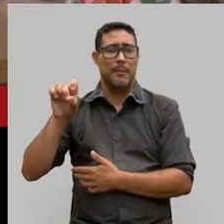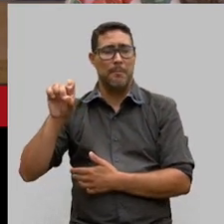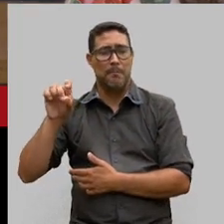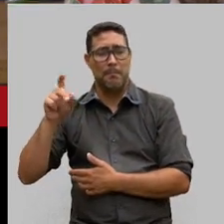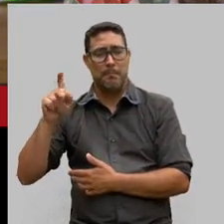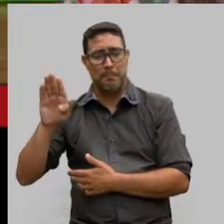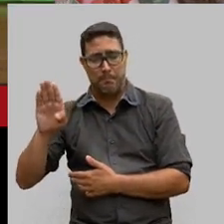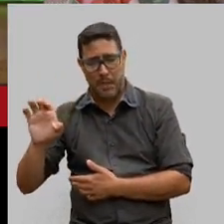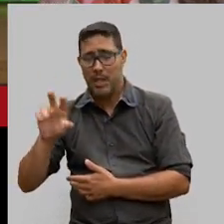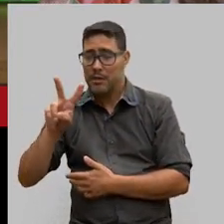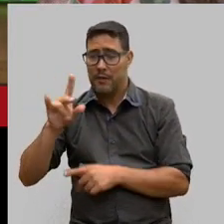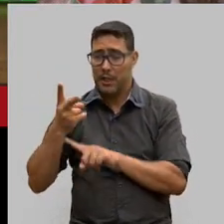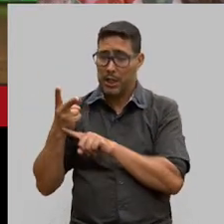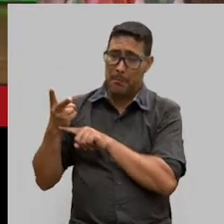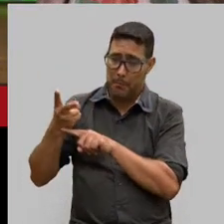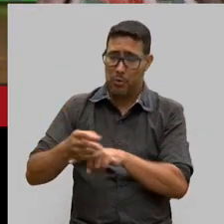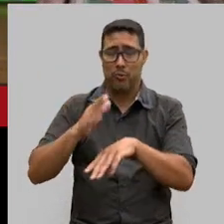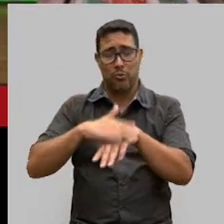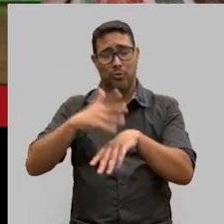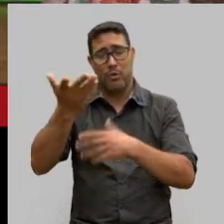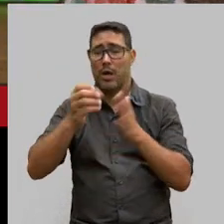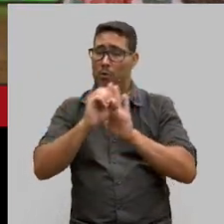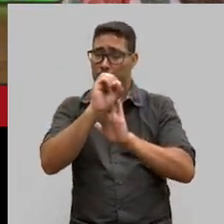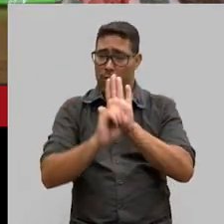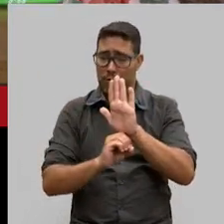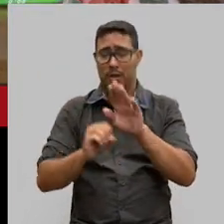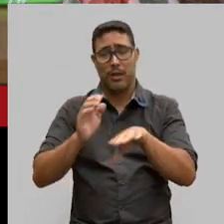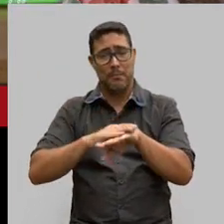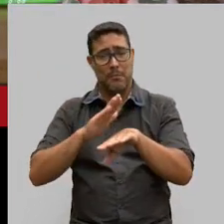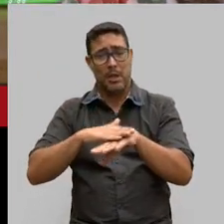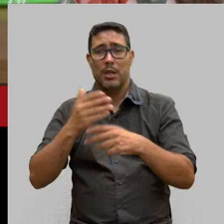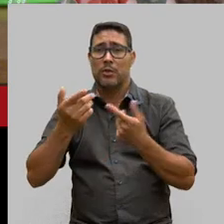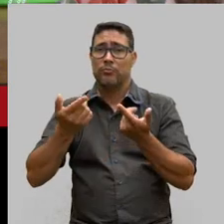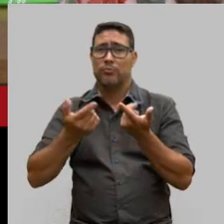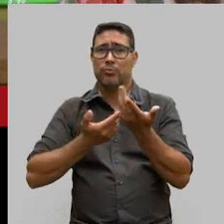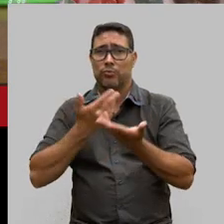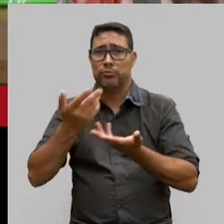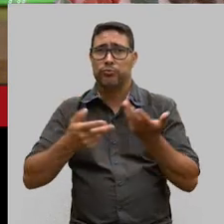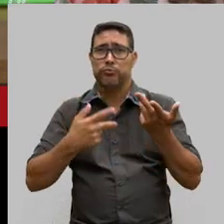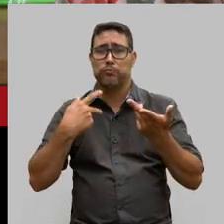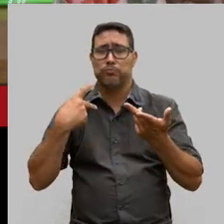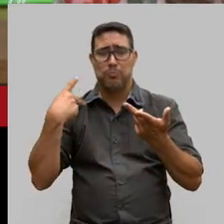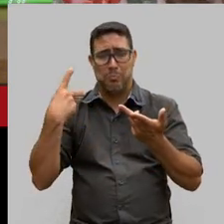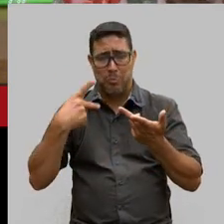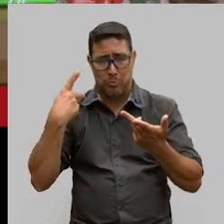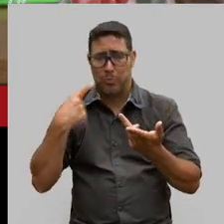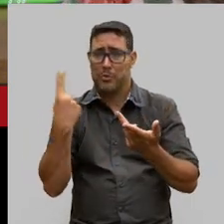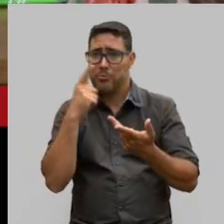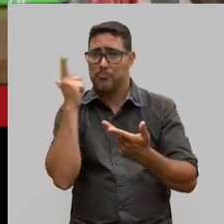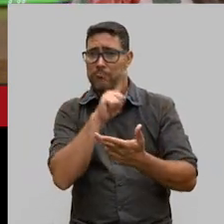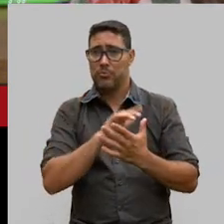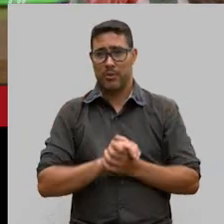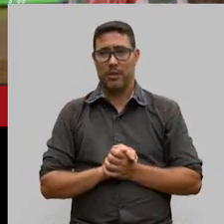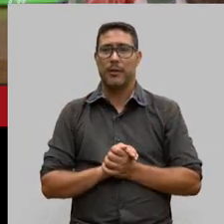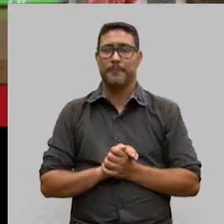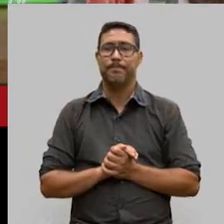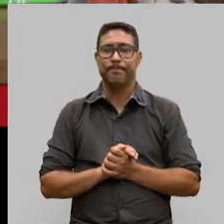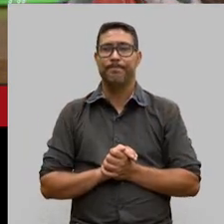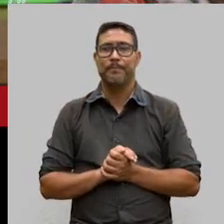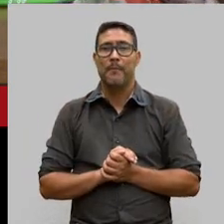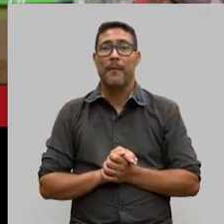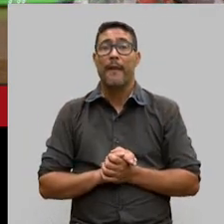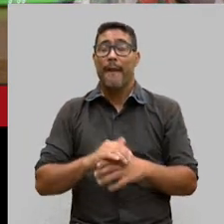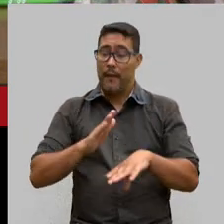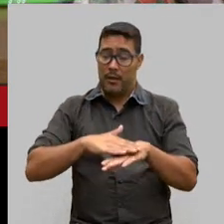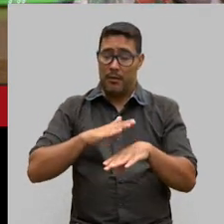público e manter e dar manutenção né e a experiência eh da composição dessas